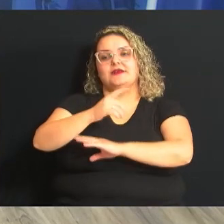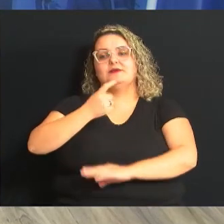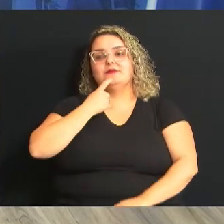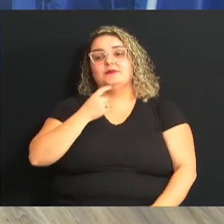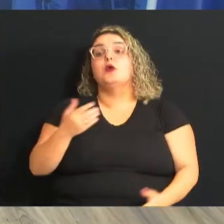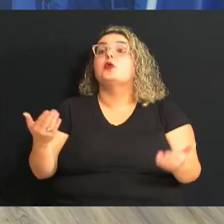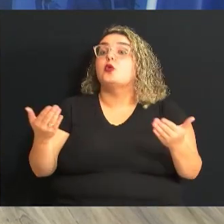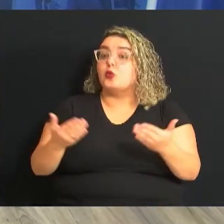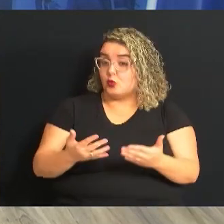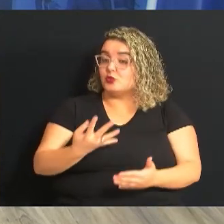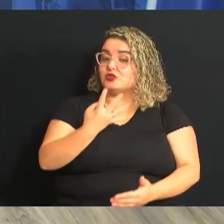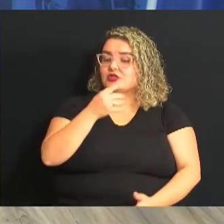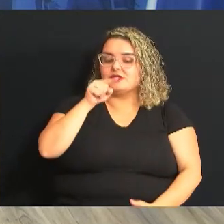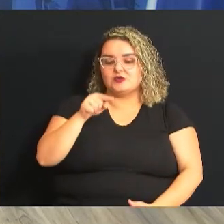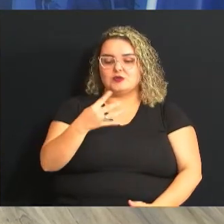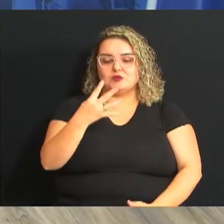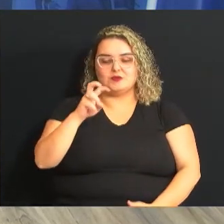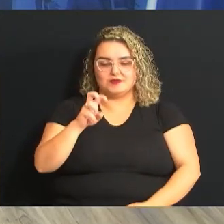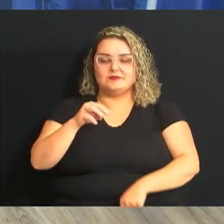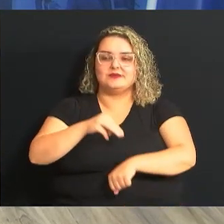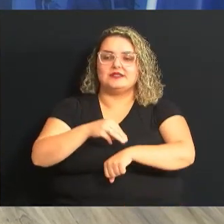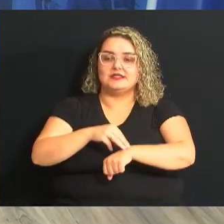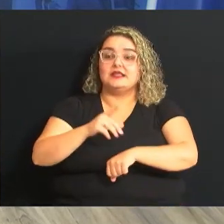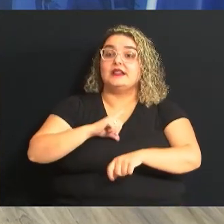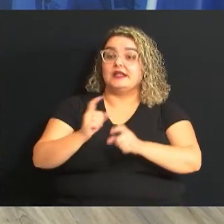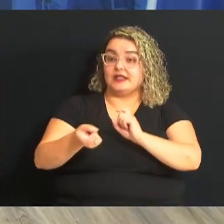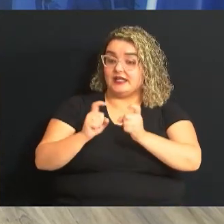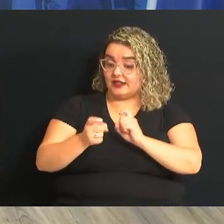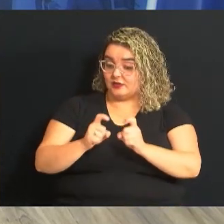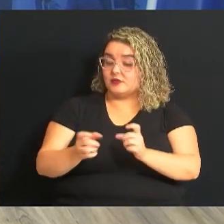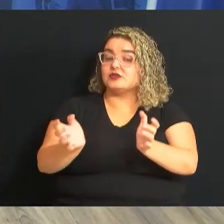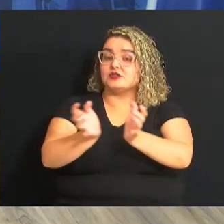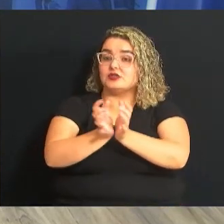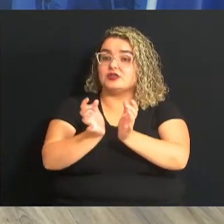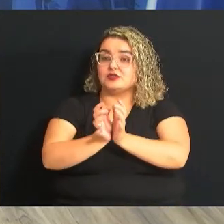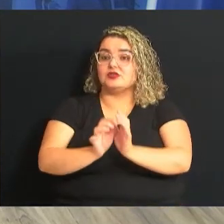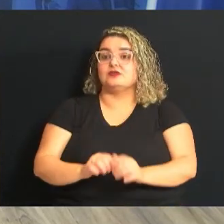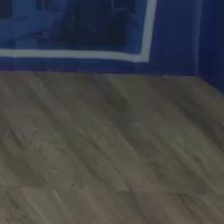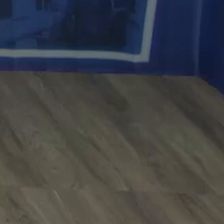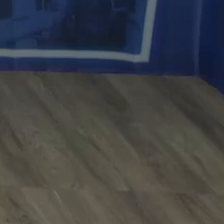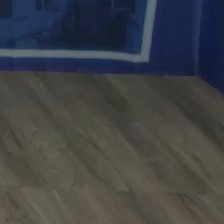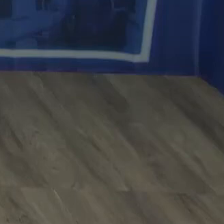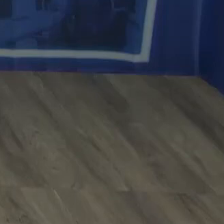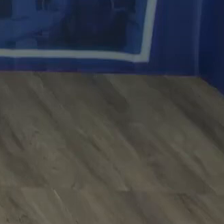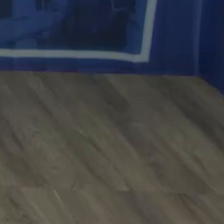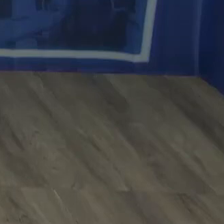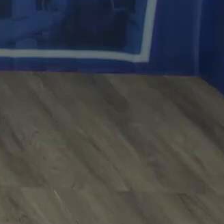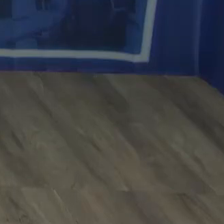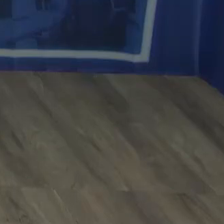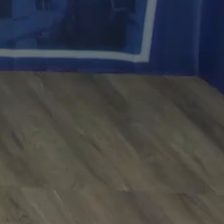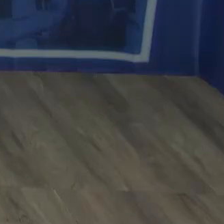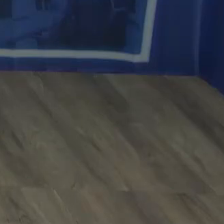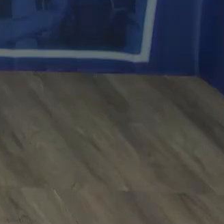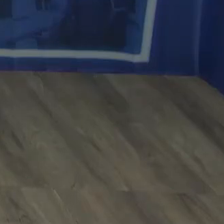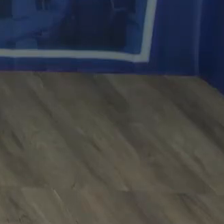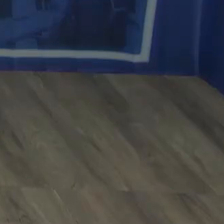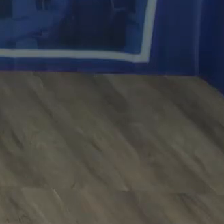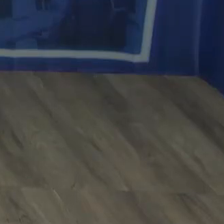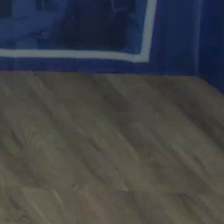da Ucrânia começar a atacar a Rússia em território russo ou por hora isso é descartado? Me